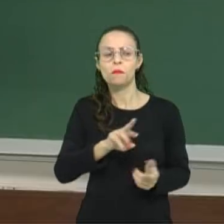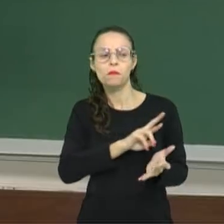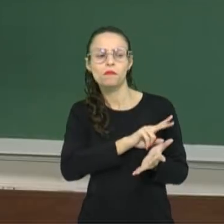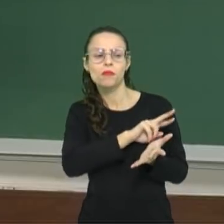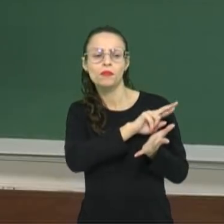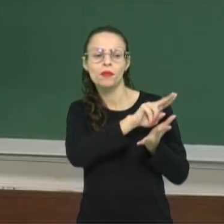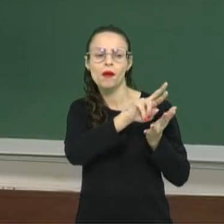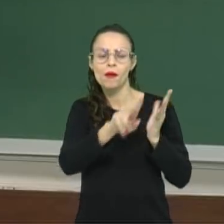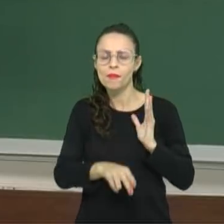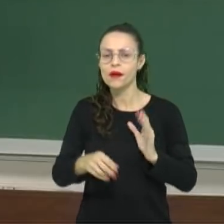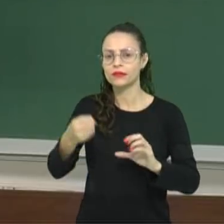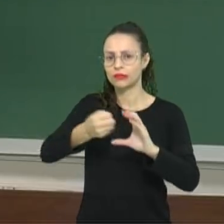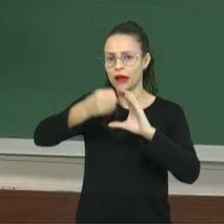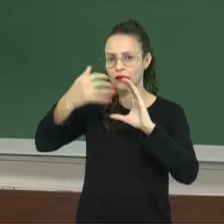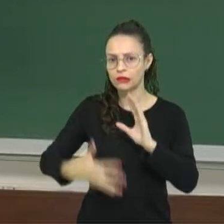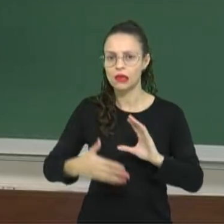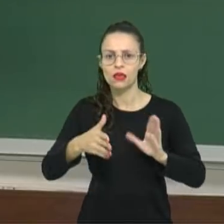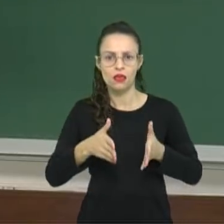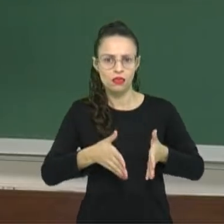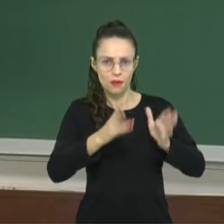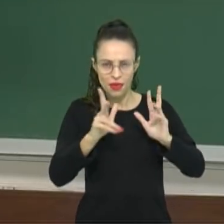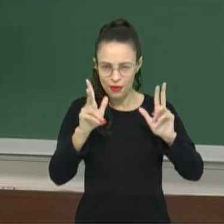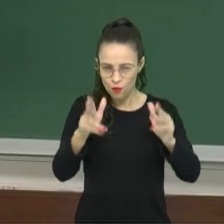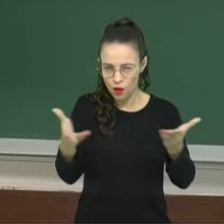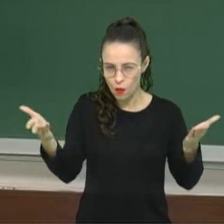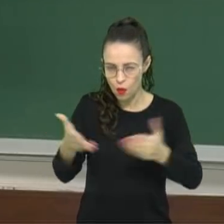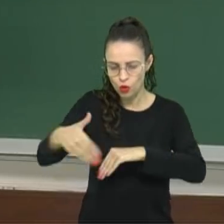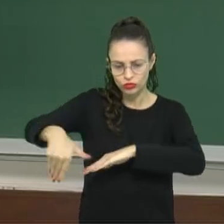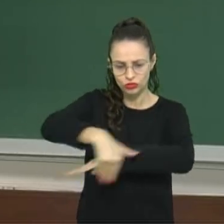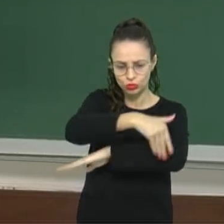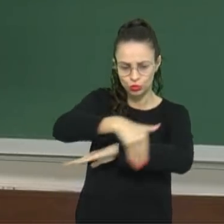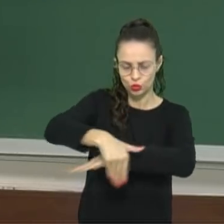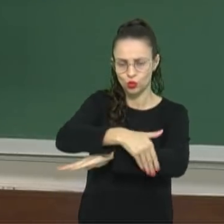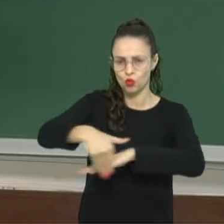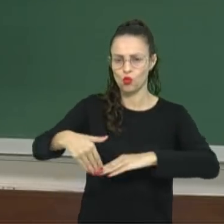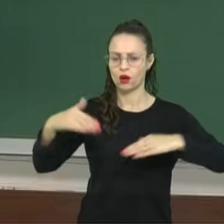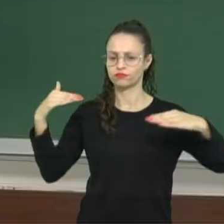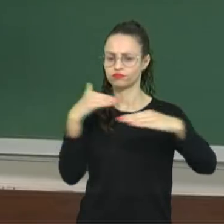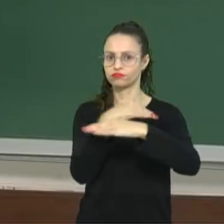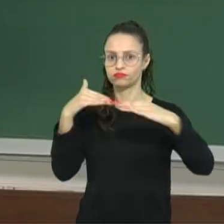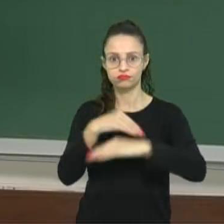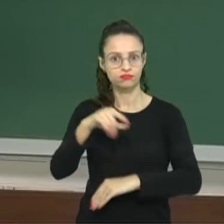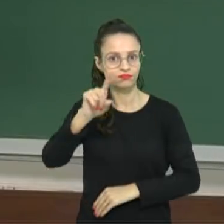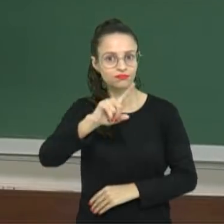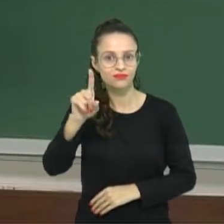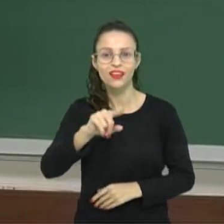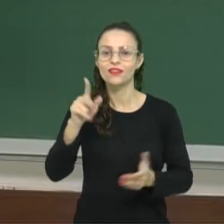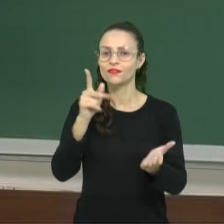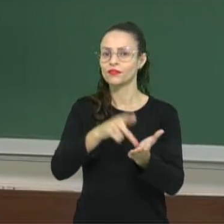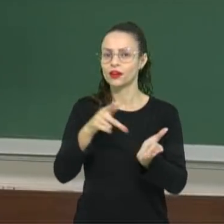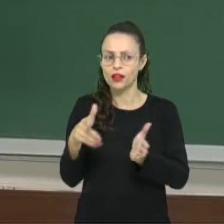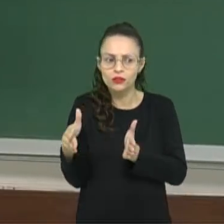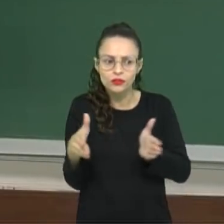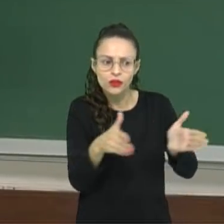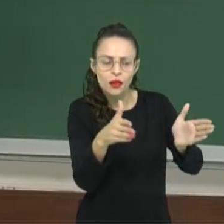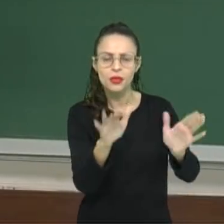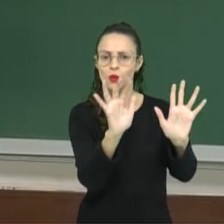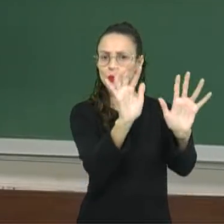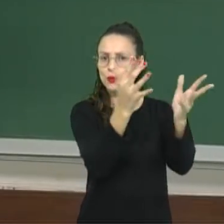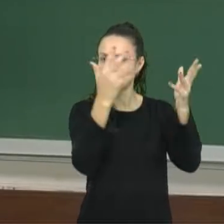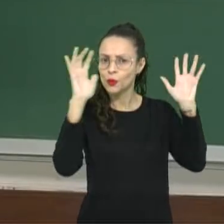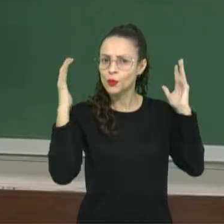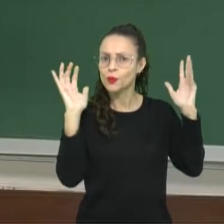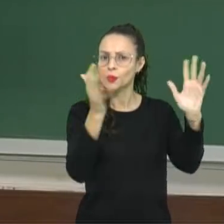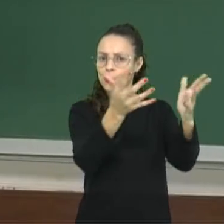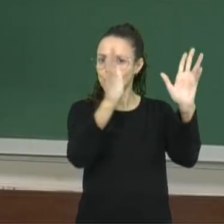que características, não eram como as estradas de hoje, né, eram na verdade trilhas, né, caminhos mais fechados, muitas vezes